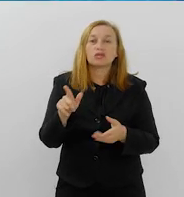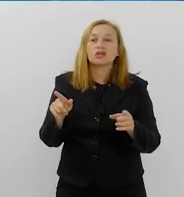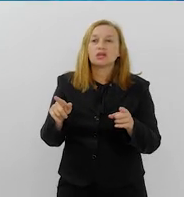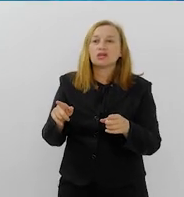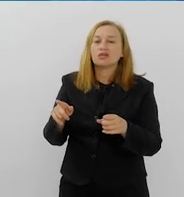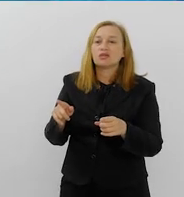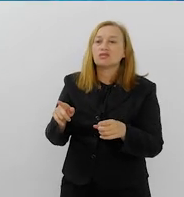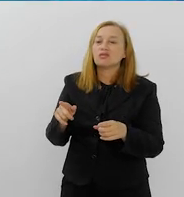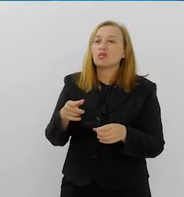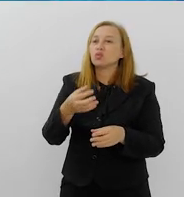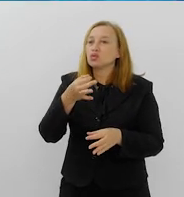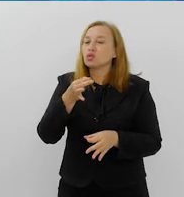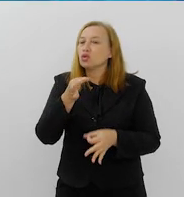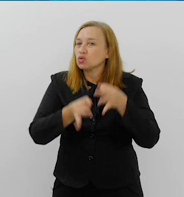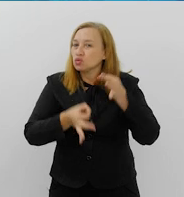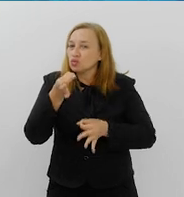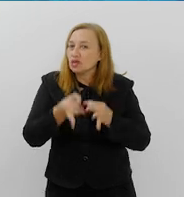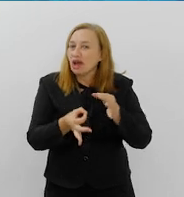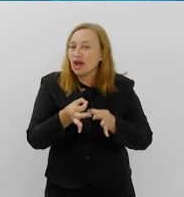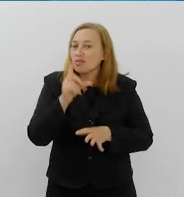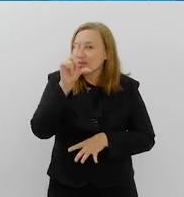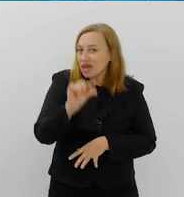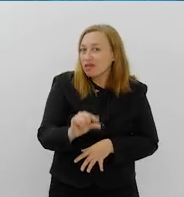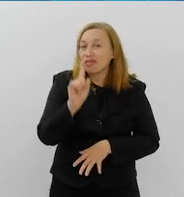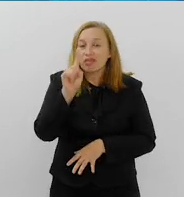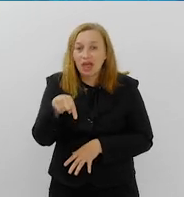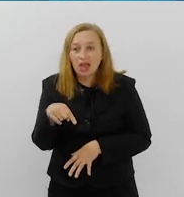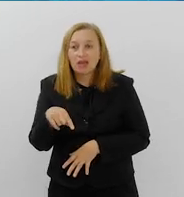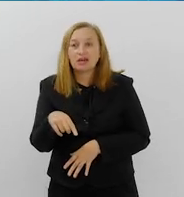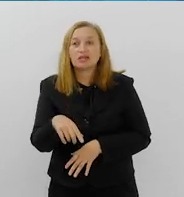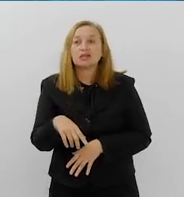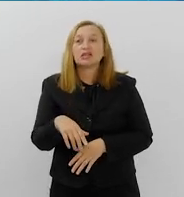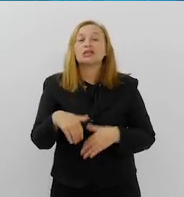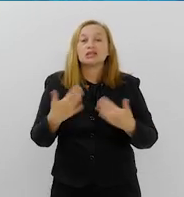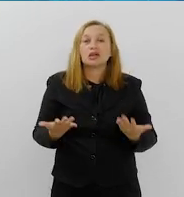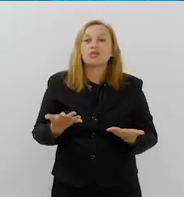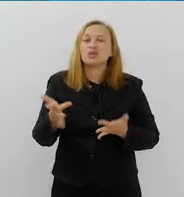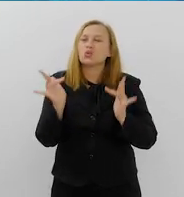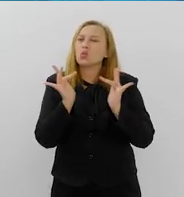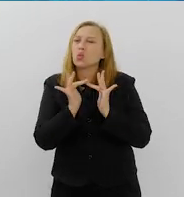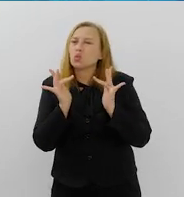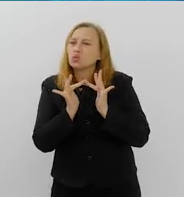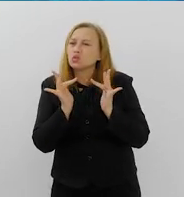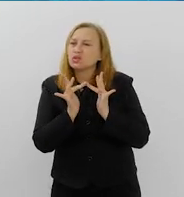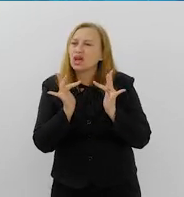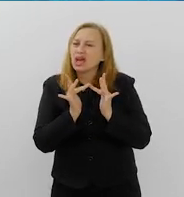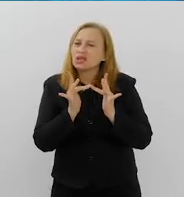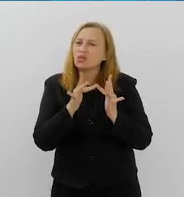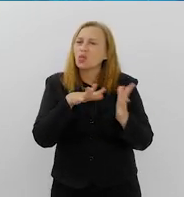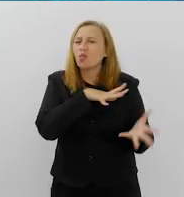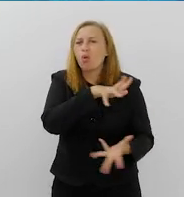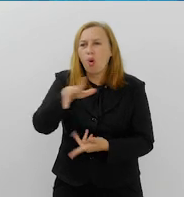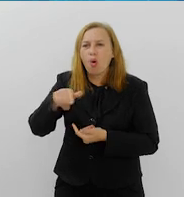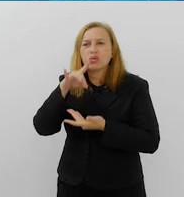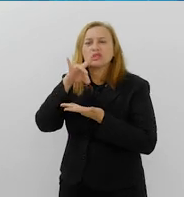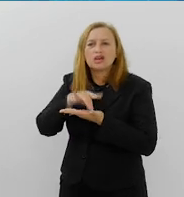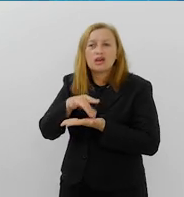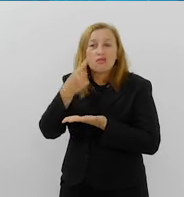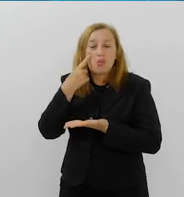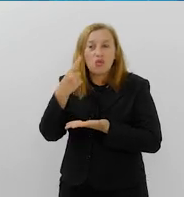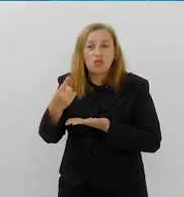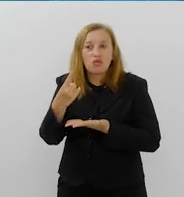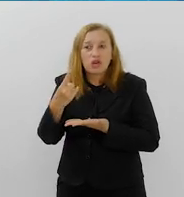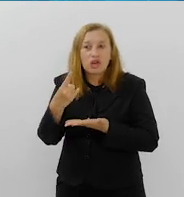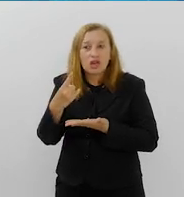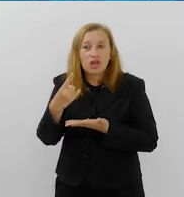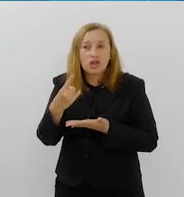ser escutados, vamos julgar menos, né? Então, esse contato com o mundo real, vamos